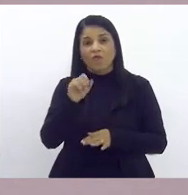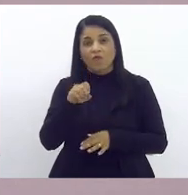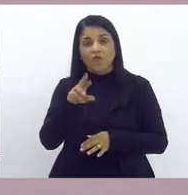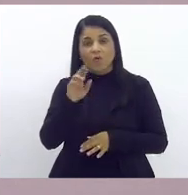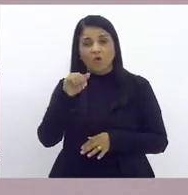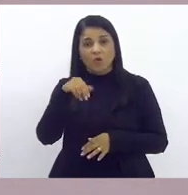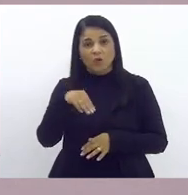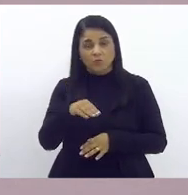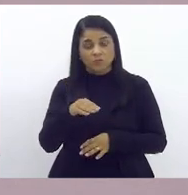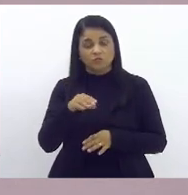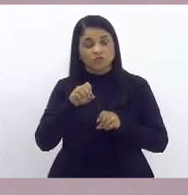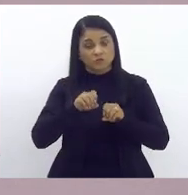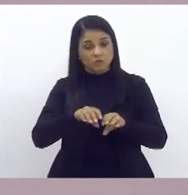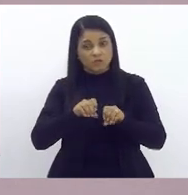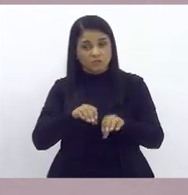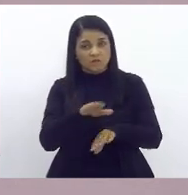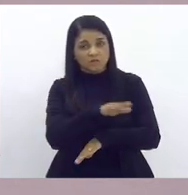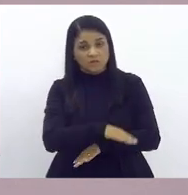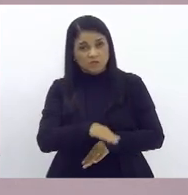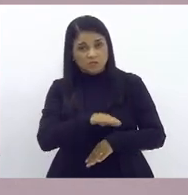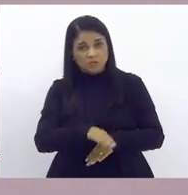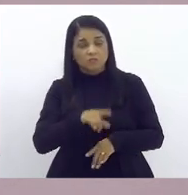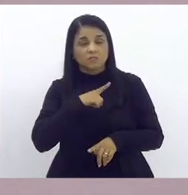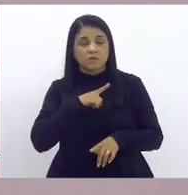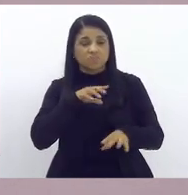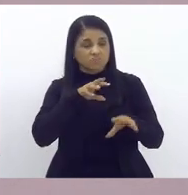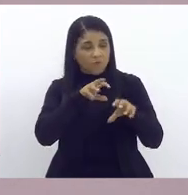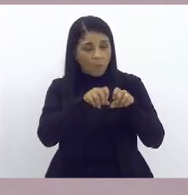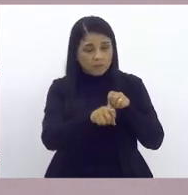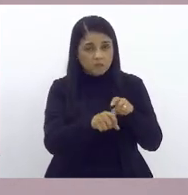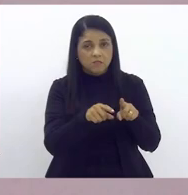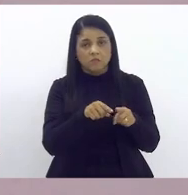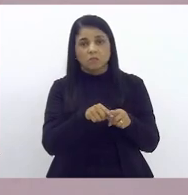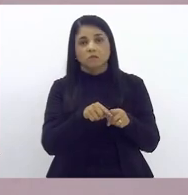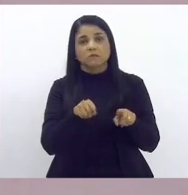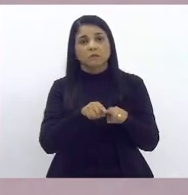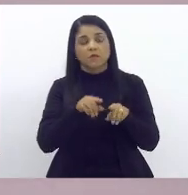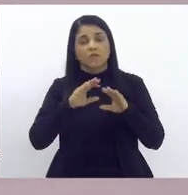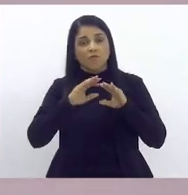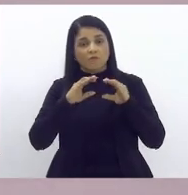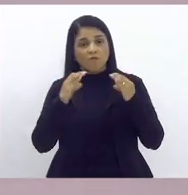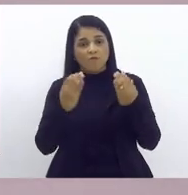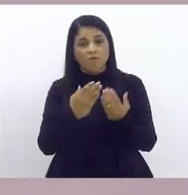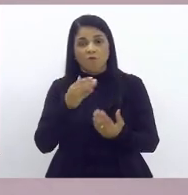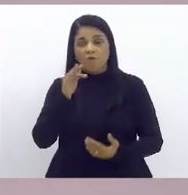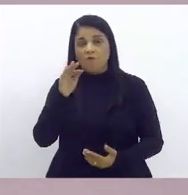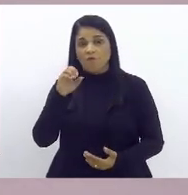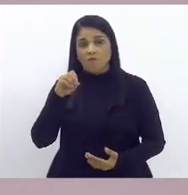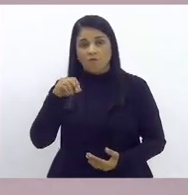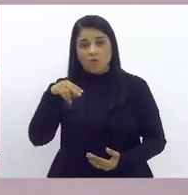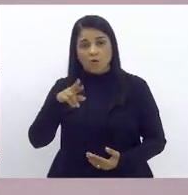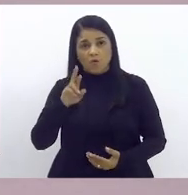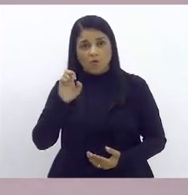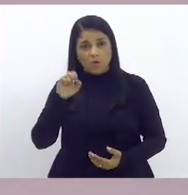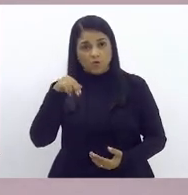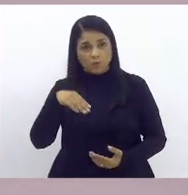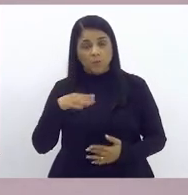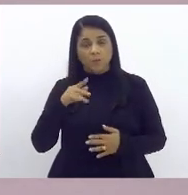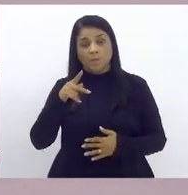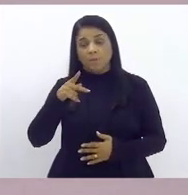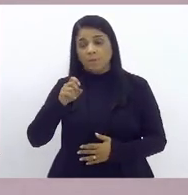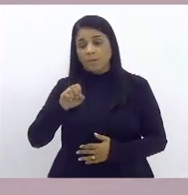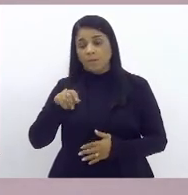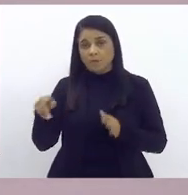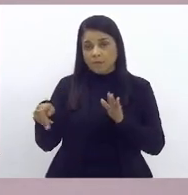da questão da escolaridade. Inclusive, o Fórum Permanente de Educação Infantil do Rio de Janeiro mandou uma carta